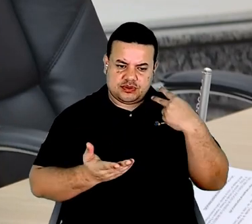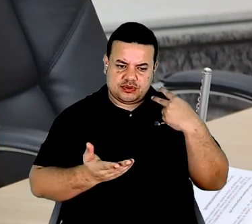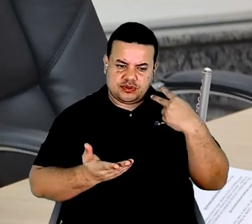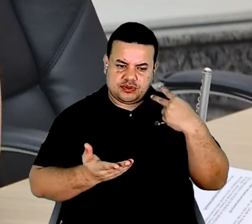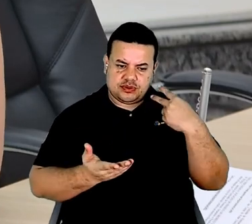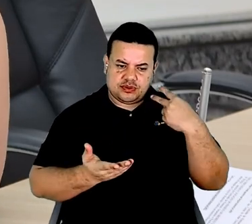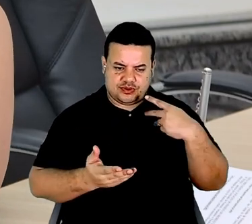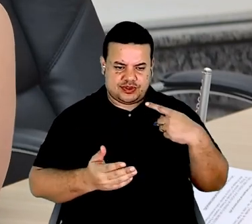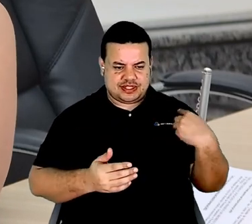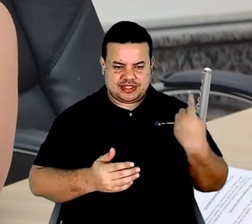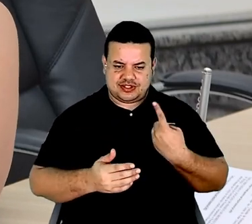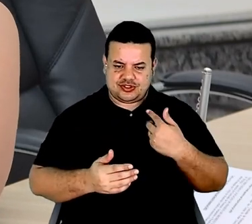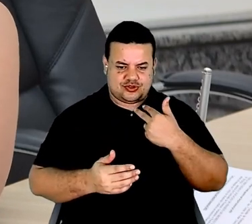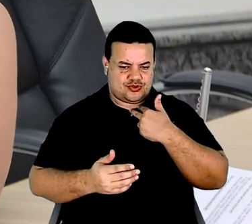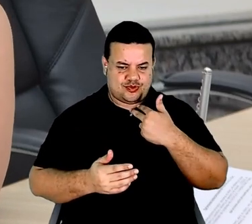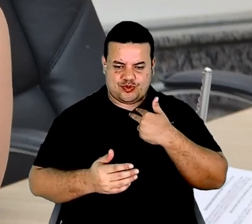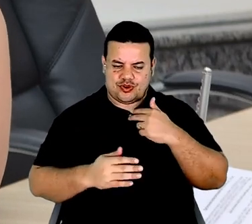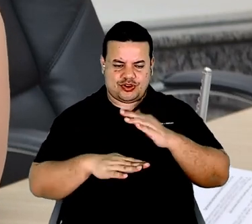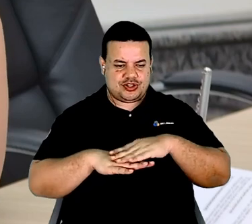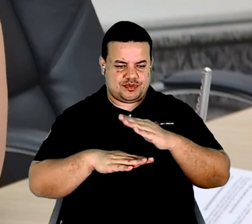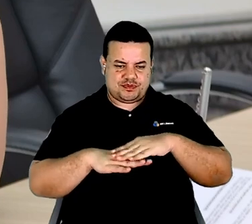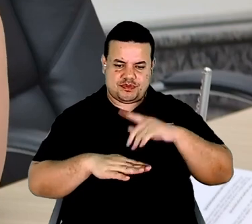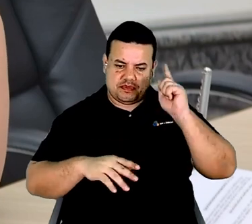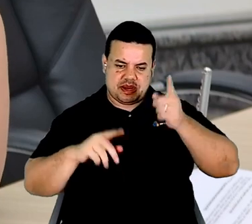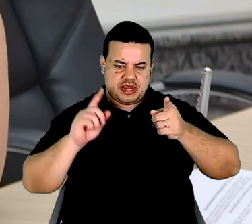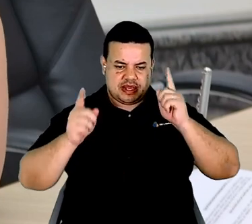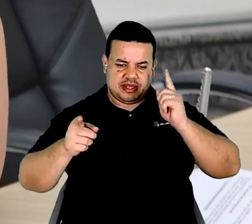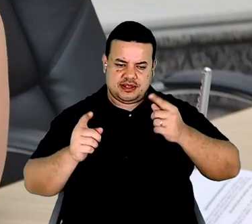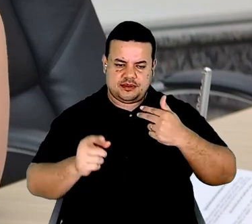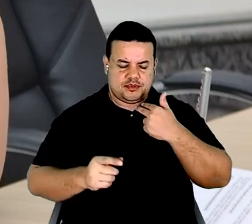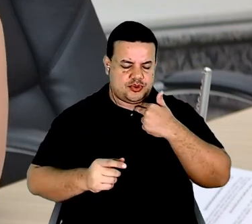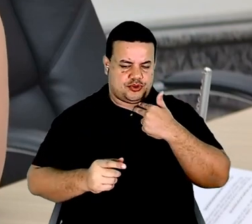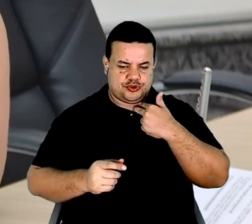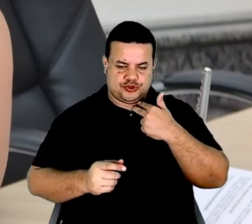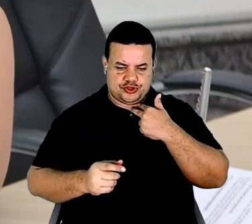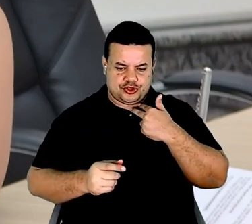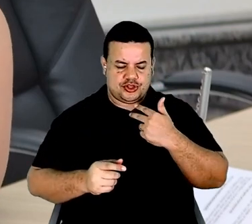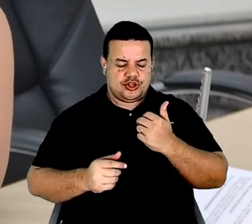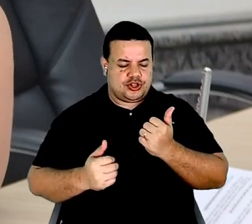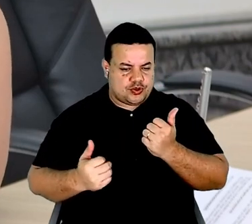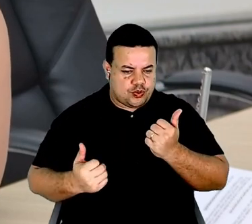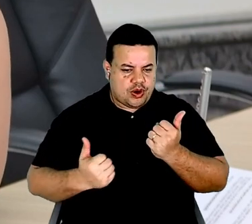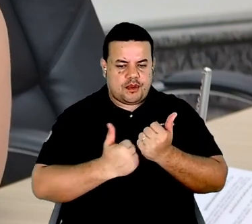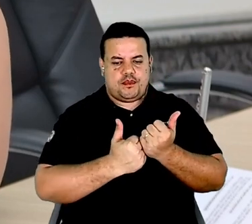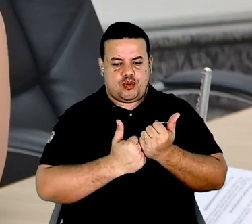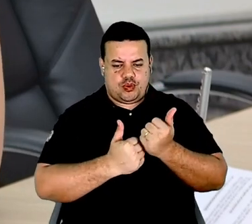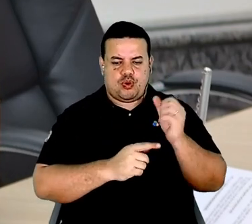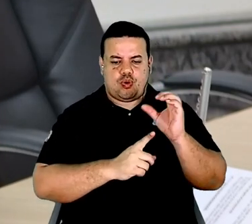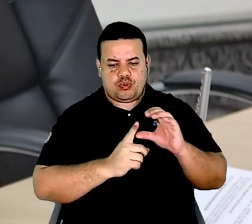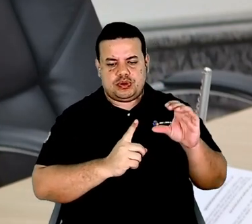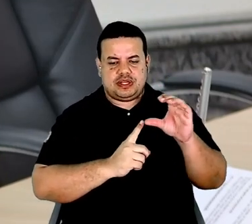podemos legislar nesta causa. Então, fica aqui o apoio à comunidade